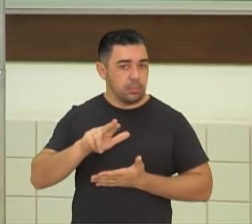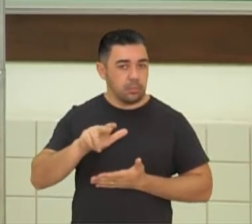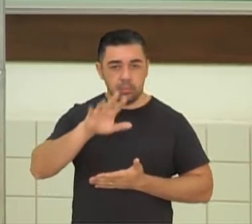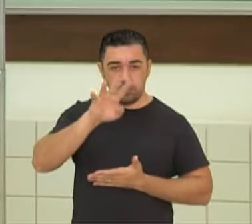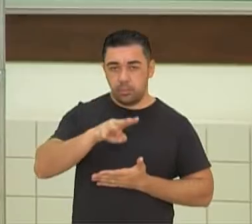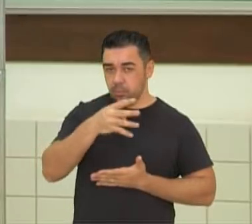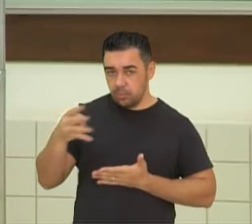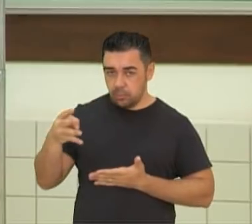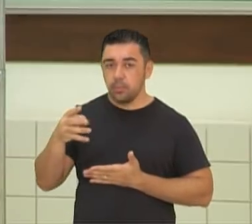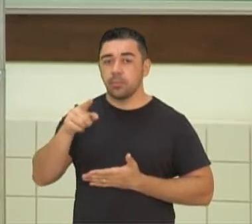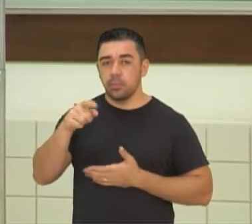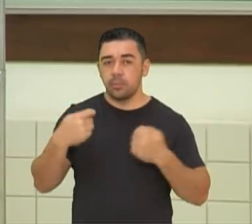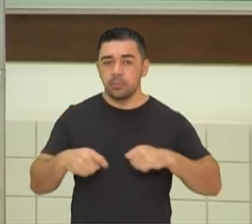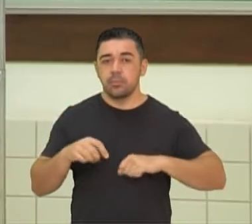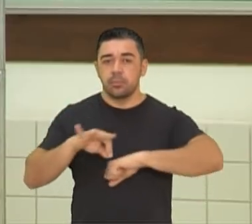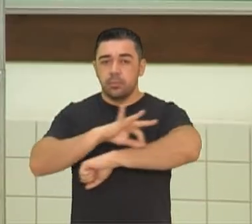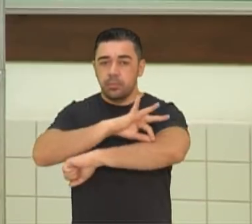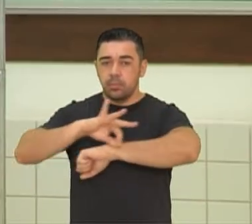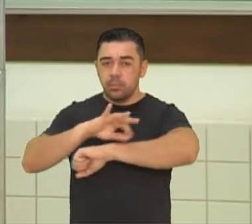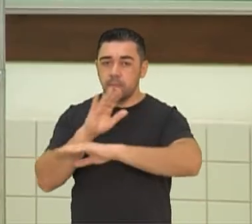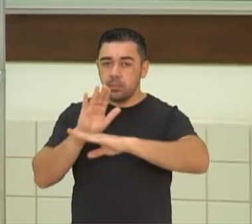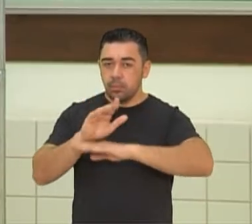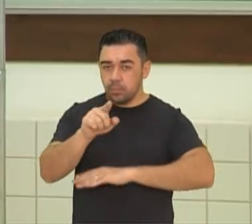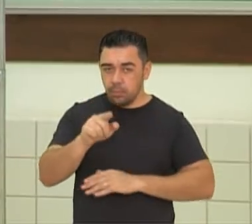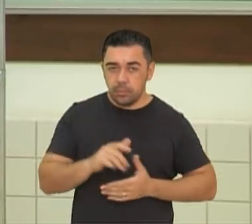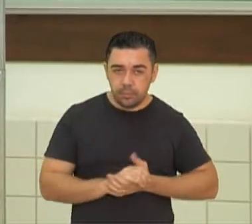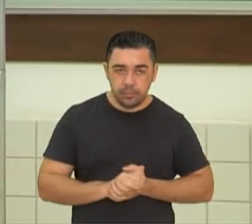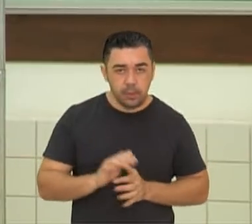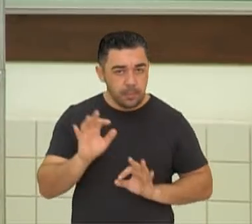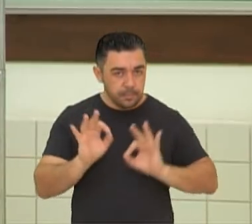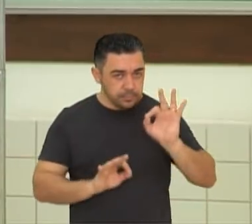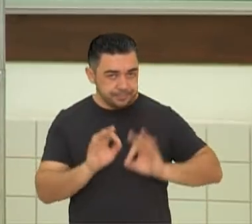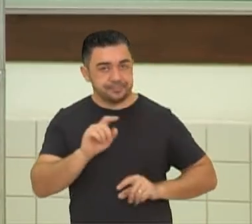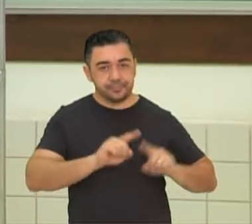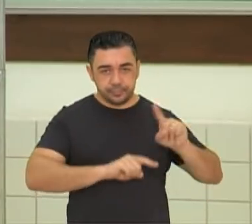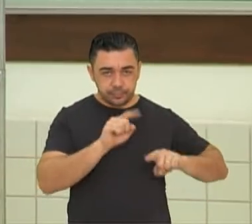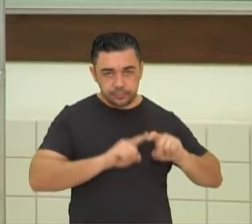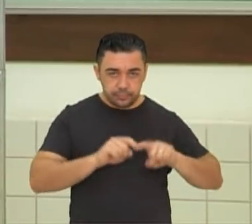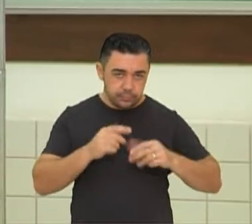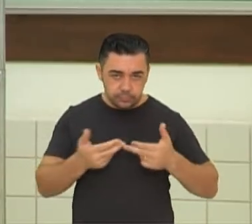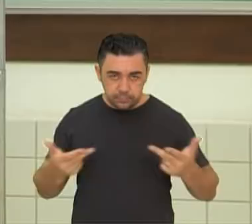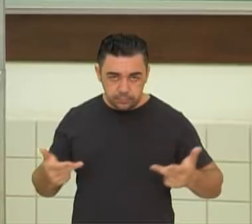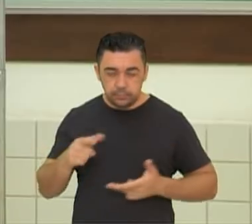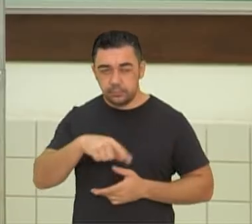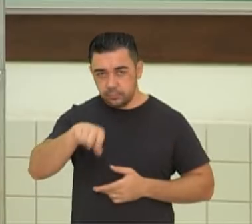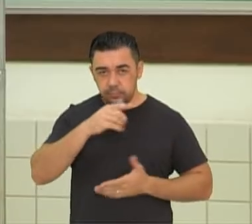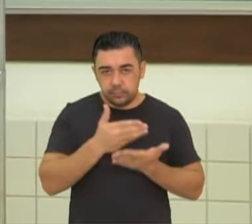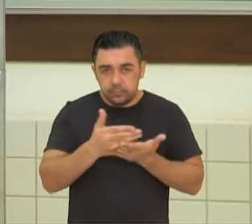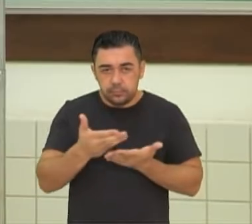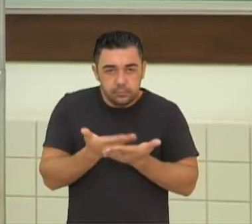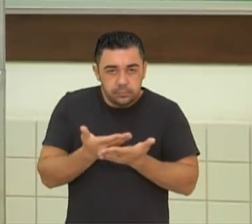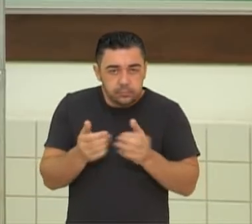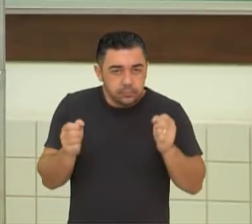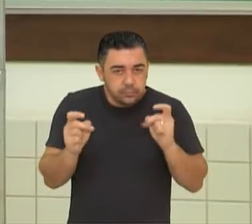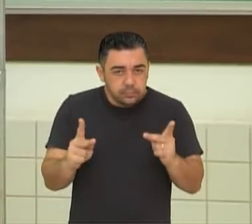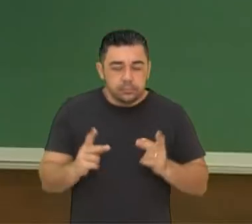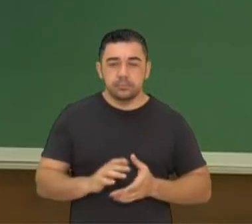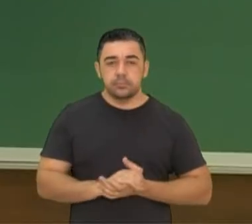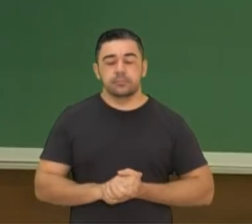quadriculado, tá? Então uma régua vai ajudar bastante. Então prepare esse material todo aí para a gente poder começar a aula de hoje, tá